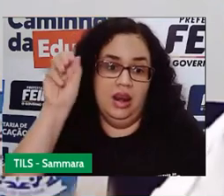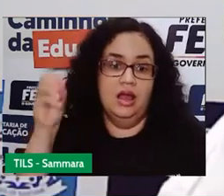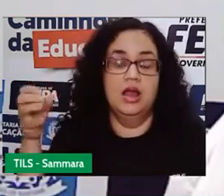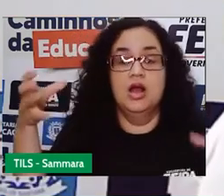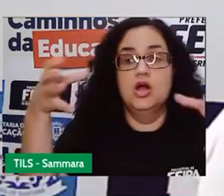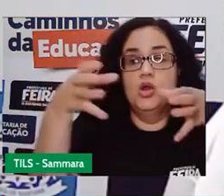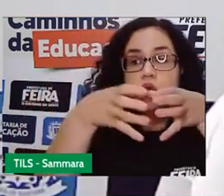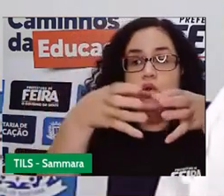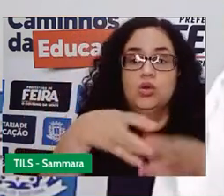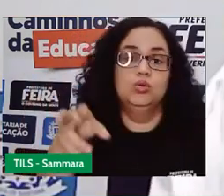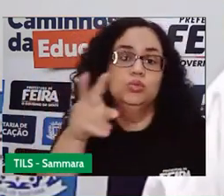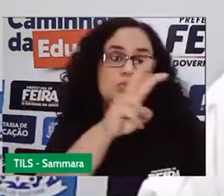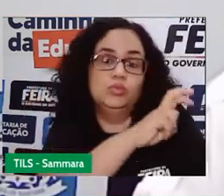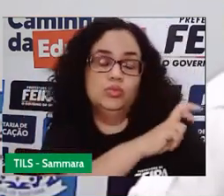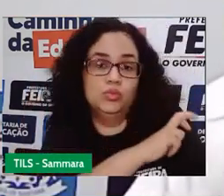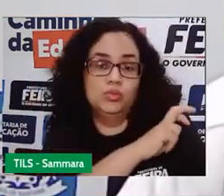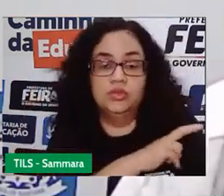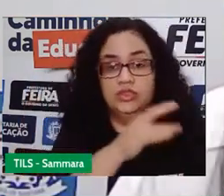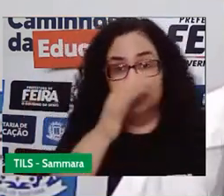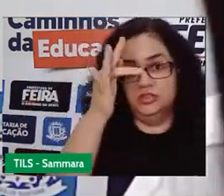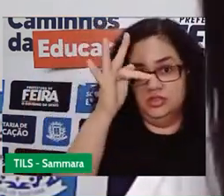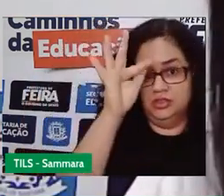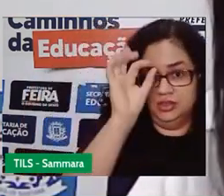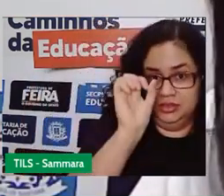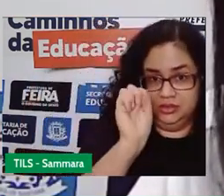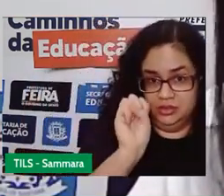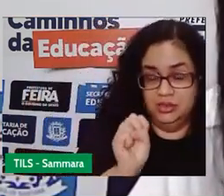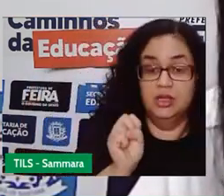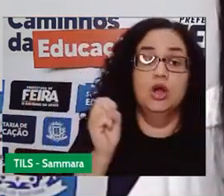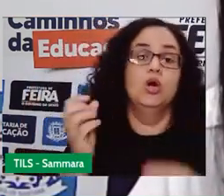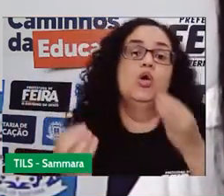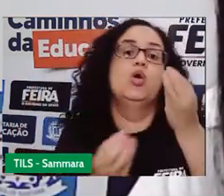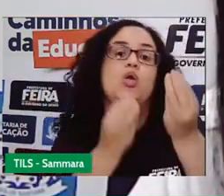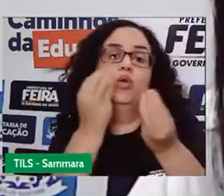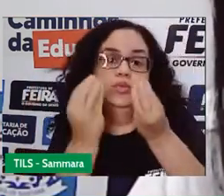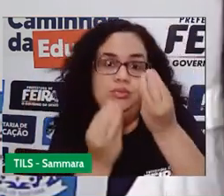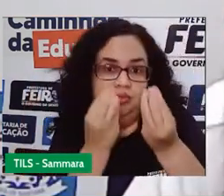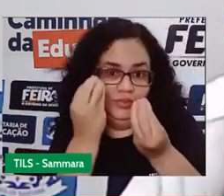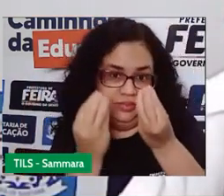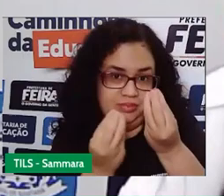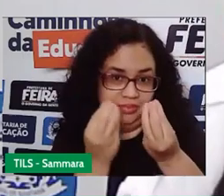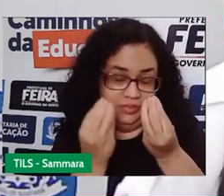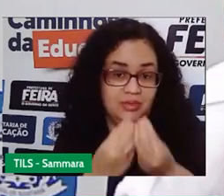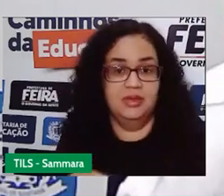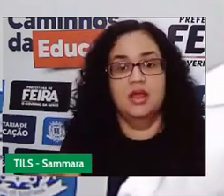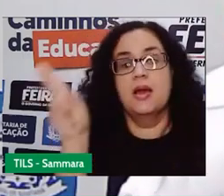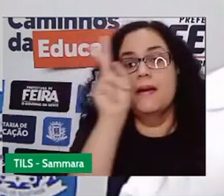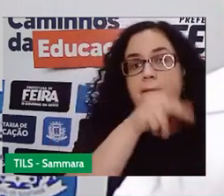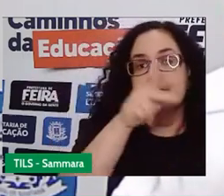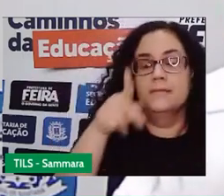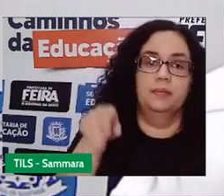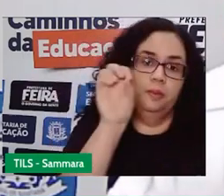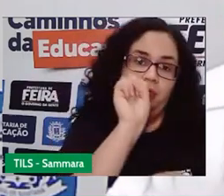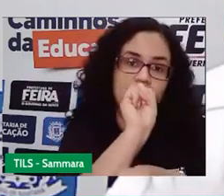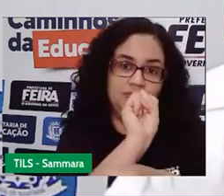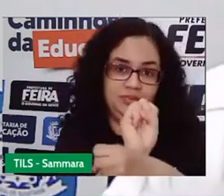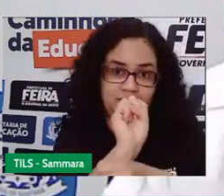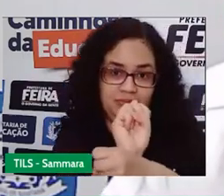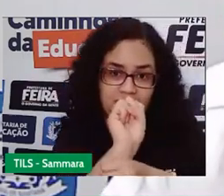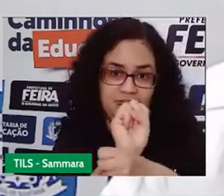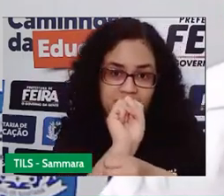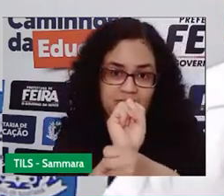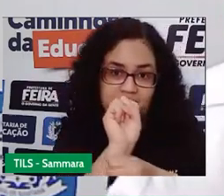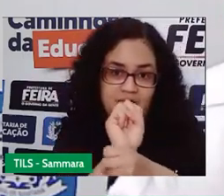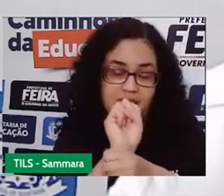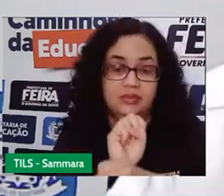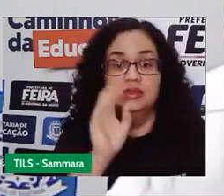Olá, turma do 5º ano de Feira de Santana, como estão vocês? A Pró espera que bem. E